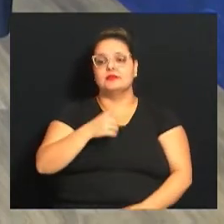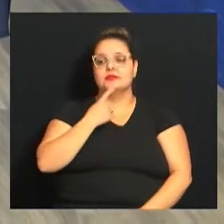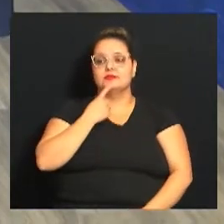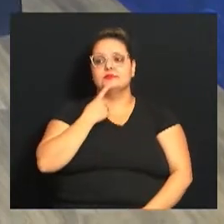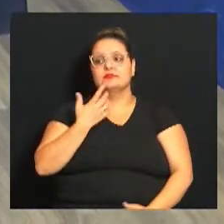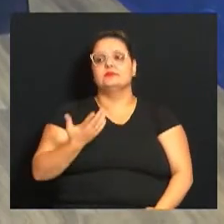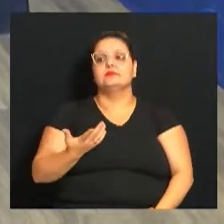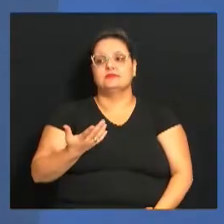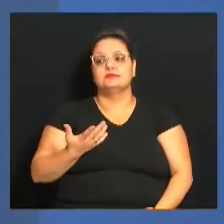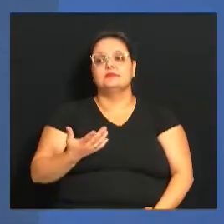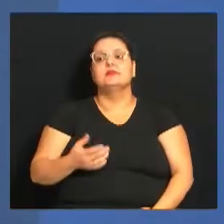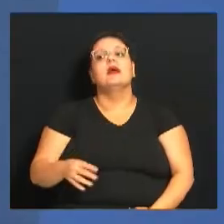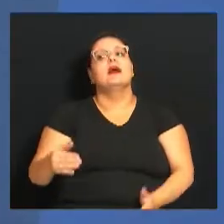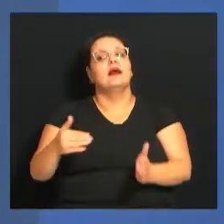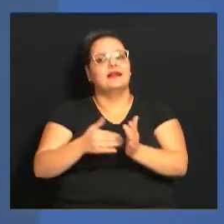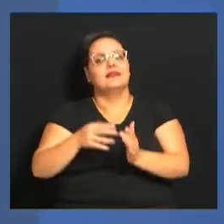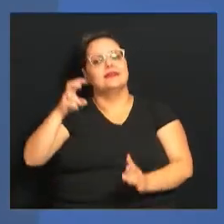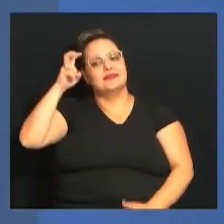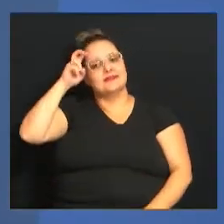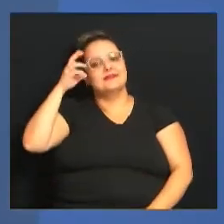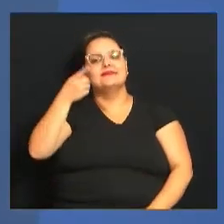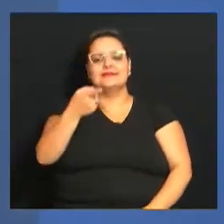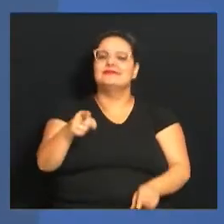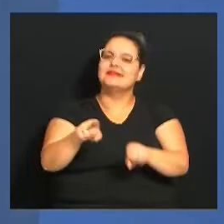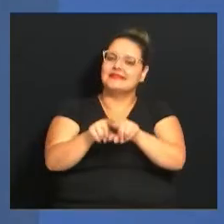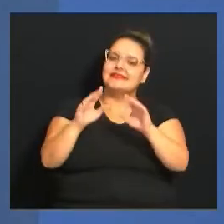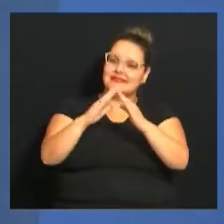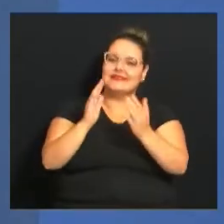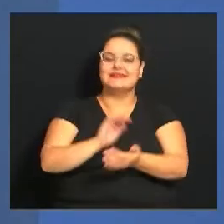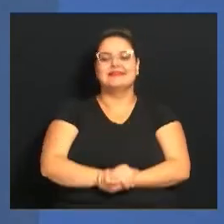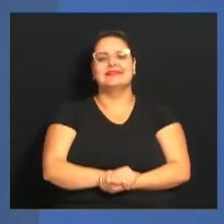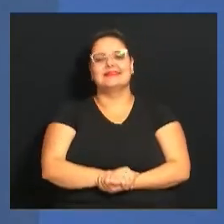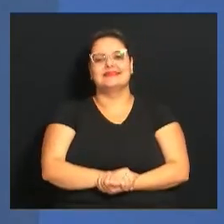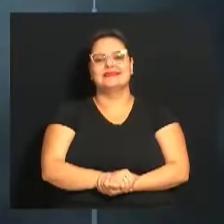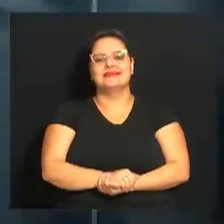até quinta-feira e até quinta-feira para você ir de casa também.